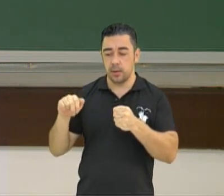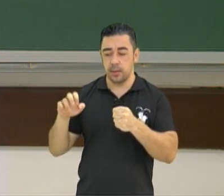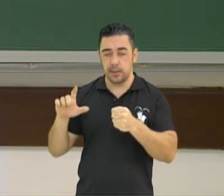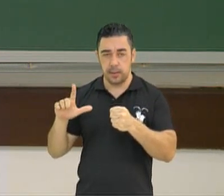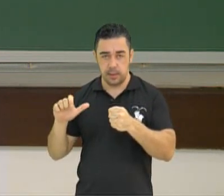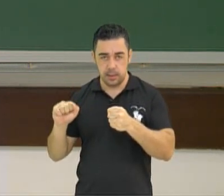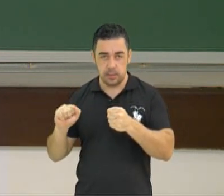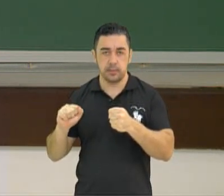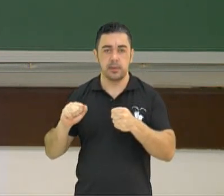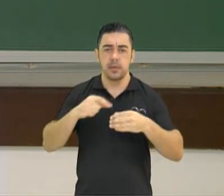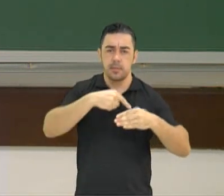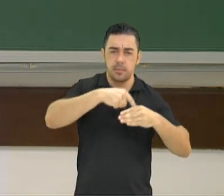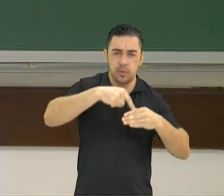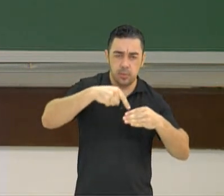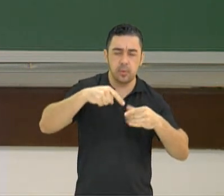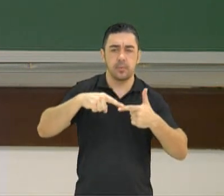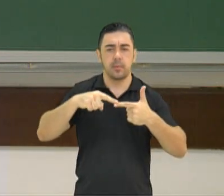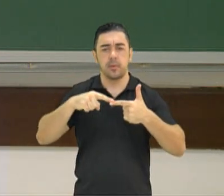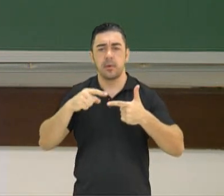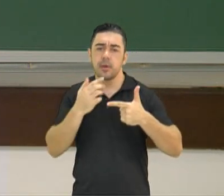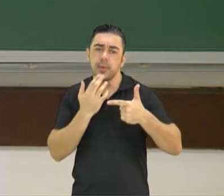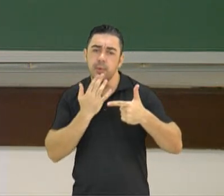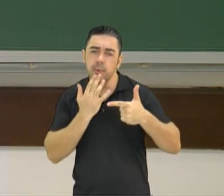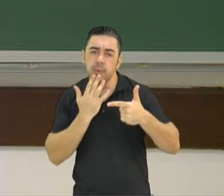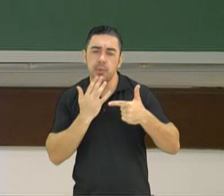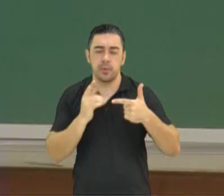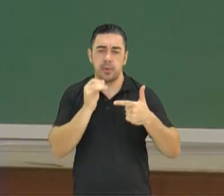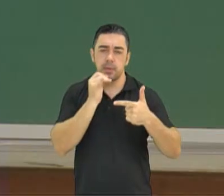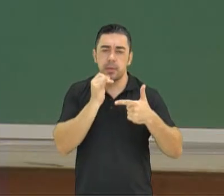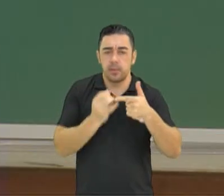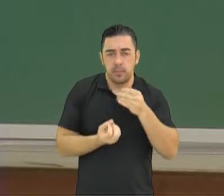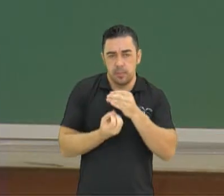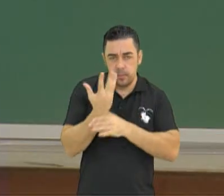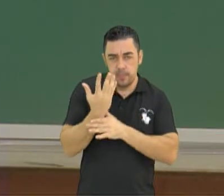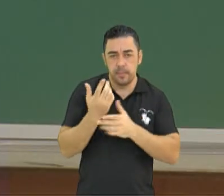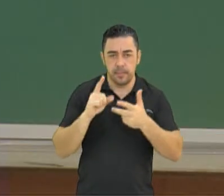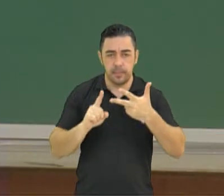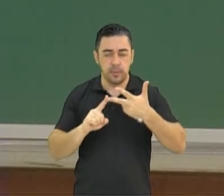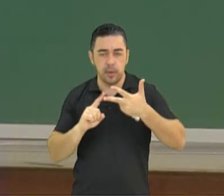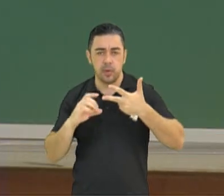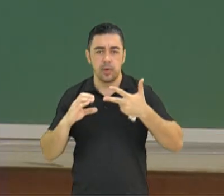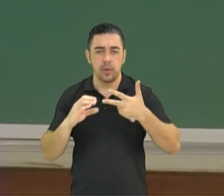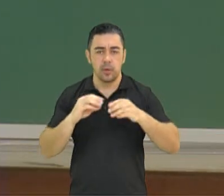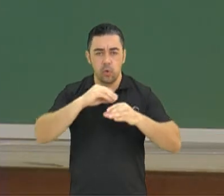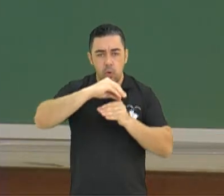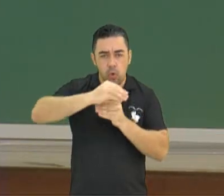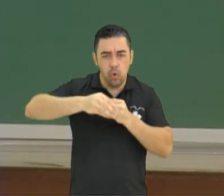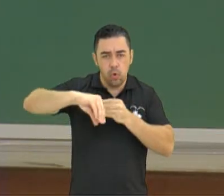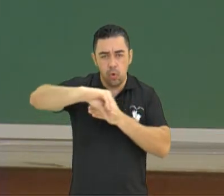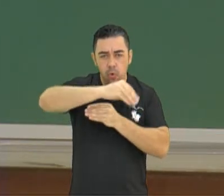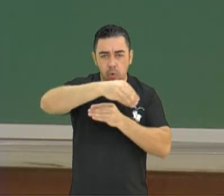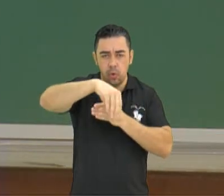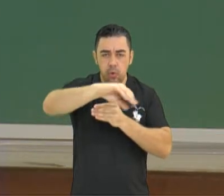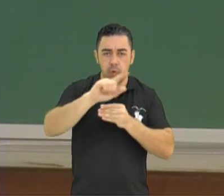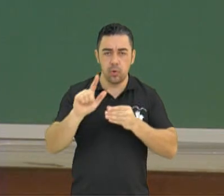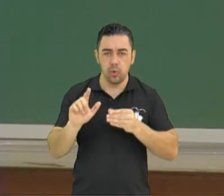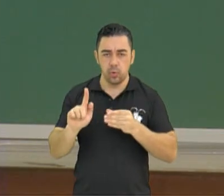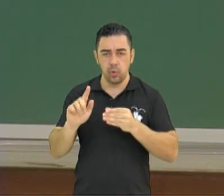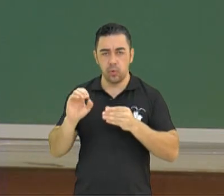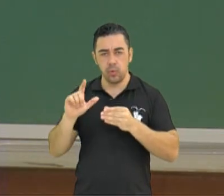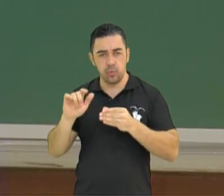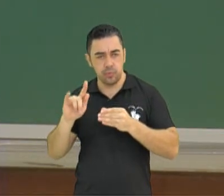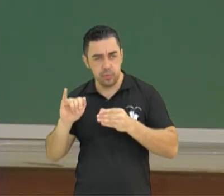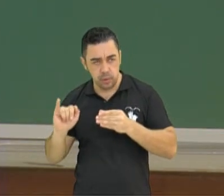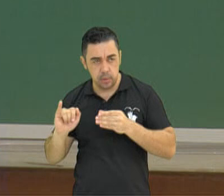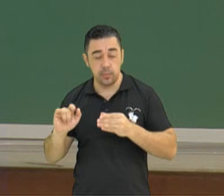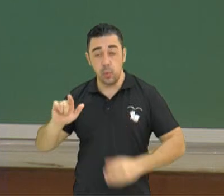mitocôndria, pode ter cloroplasto quando for célula vegetal, tem complexo de Golgi, aquele monte de organela que você ouviu falar um pouquinho. Aqui